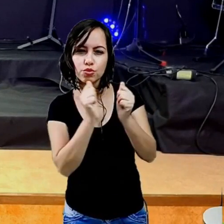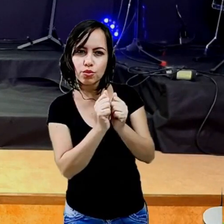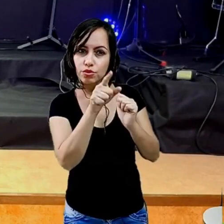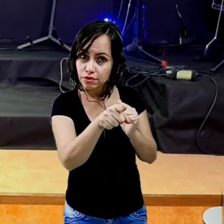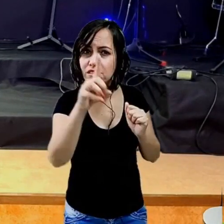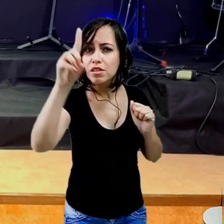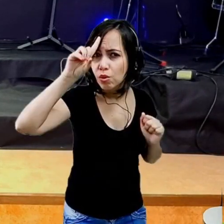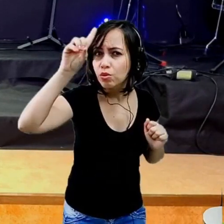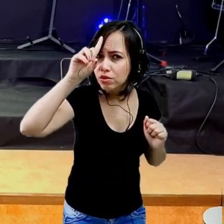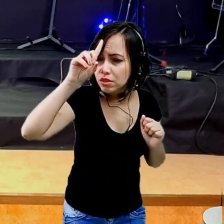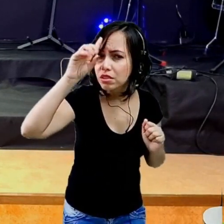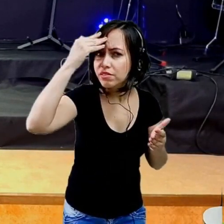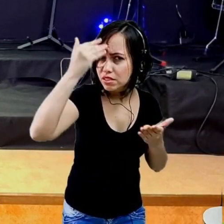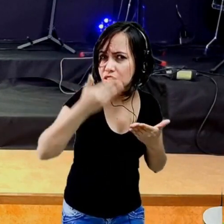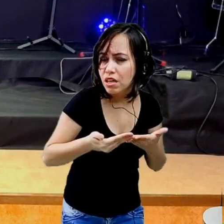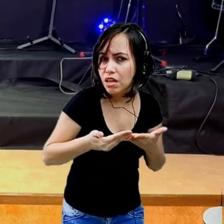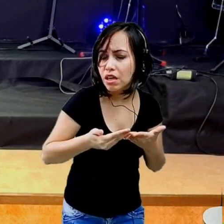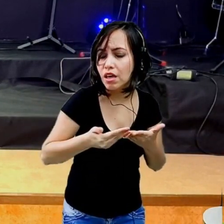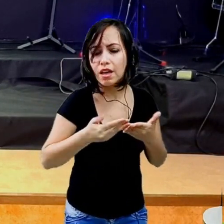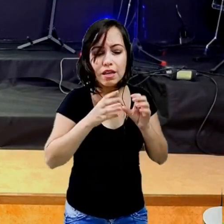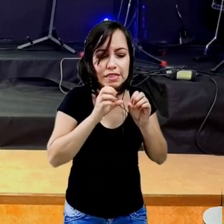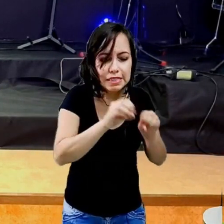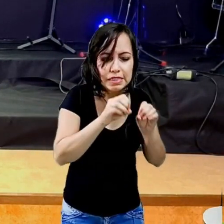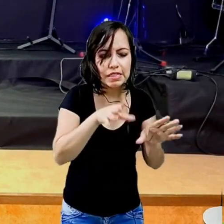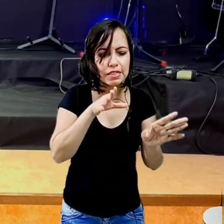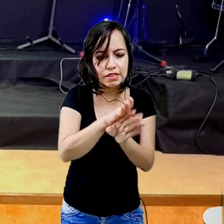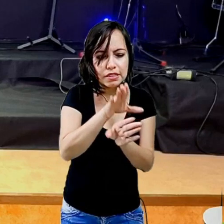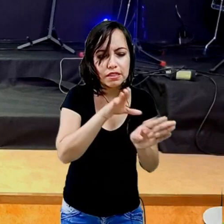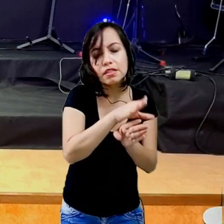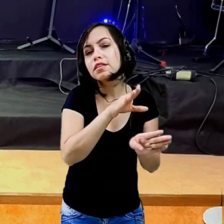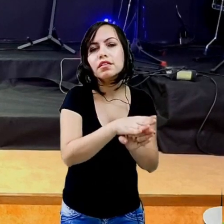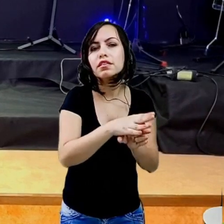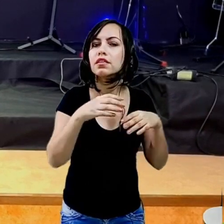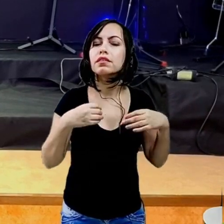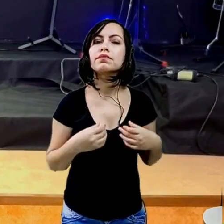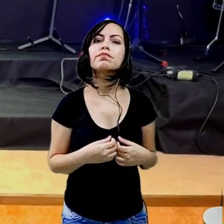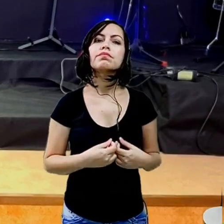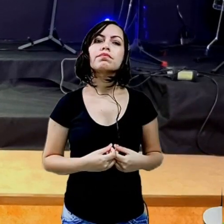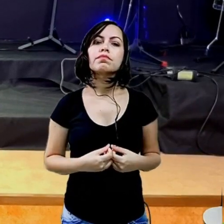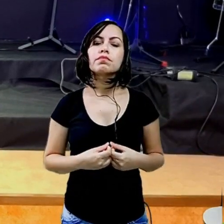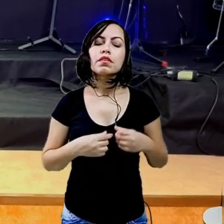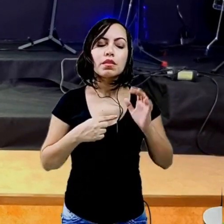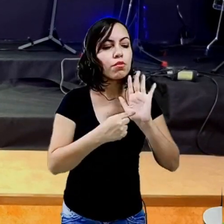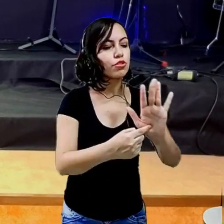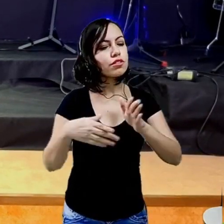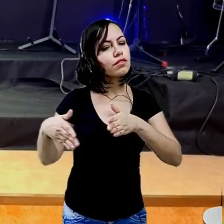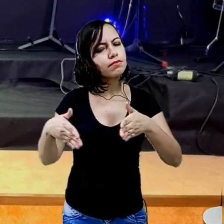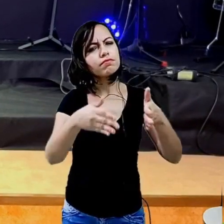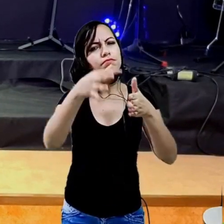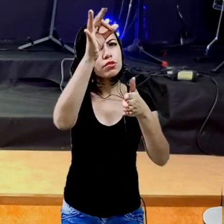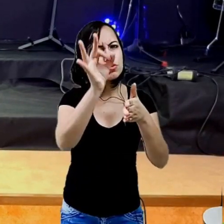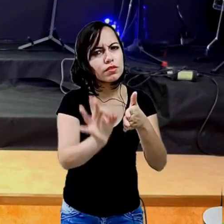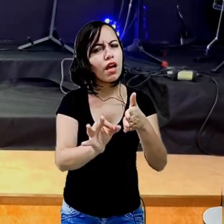você todos os dias, dirigindo, lhe guiando, lhe proporcionando né, a sua direção em